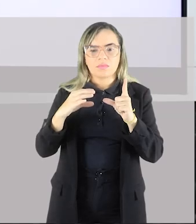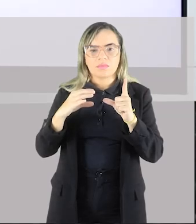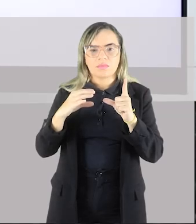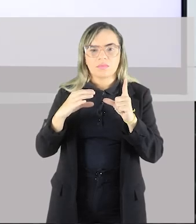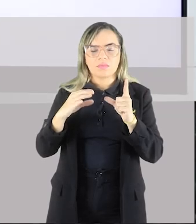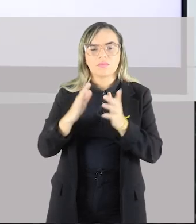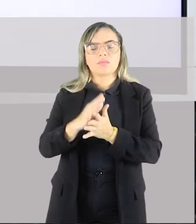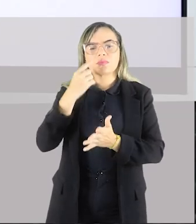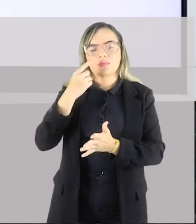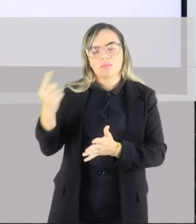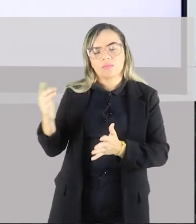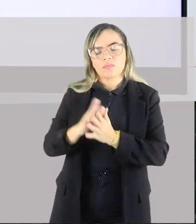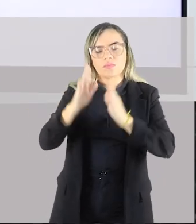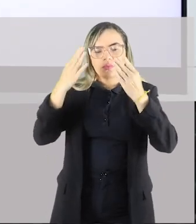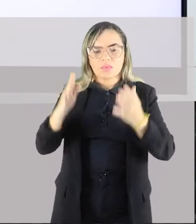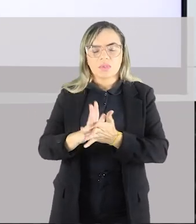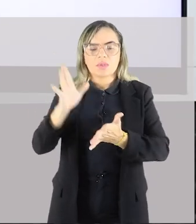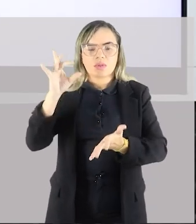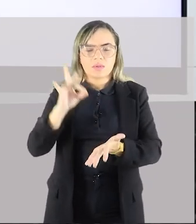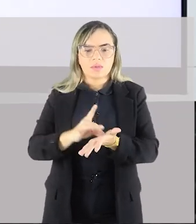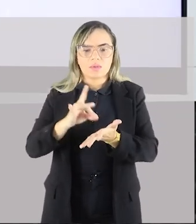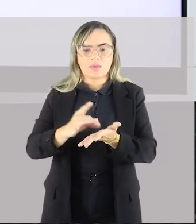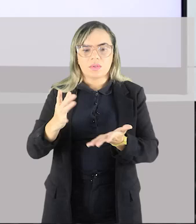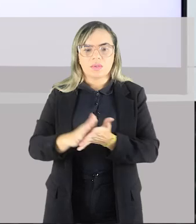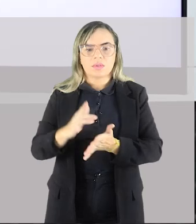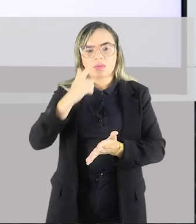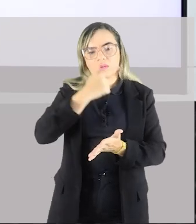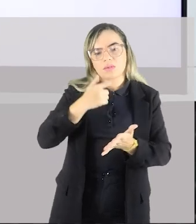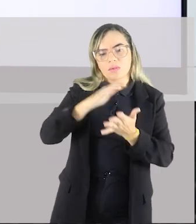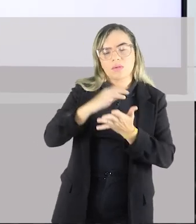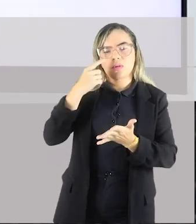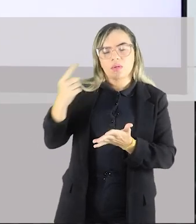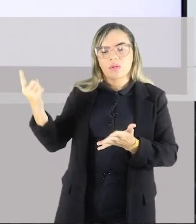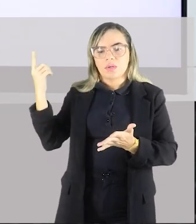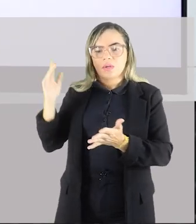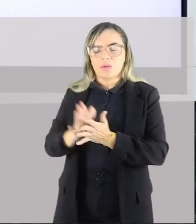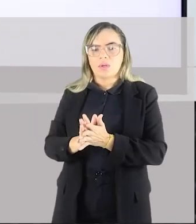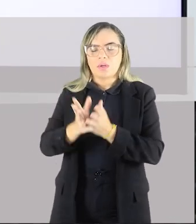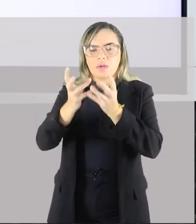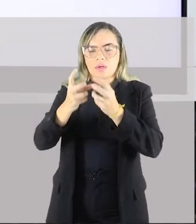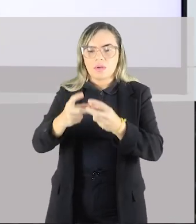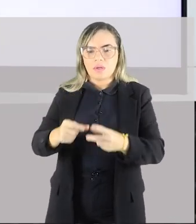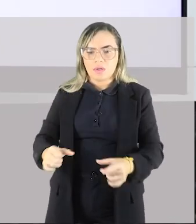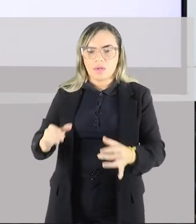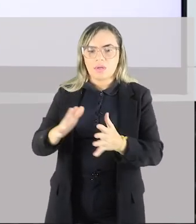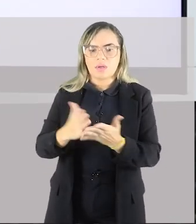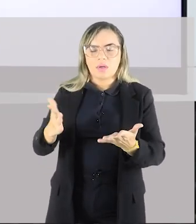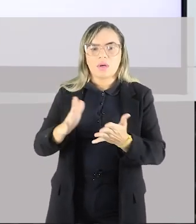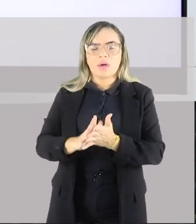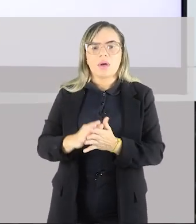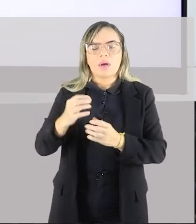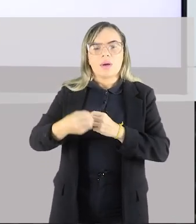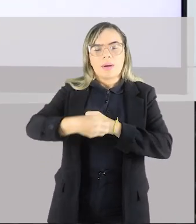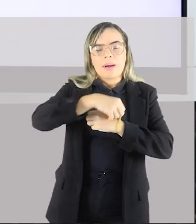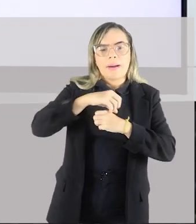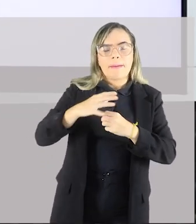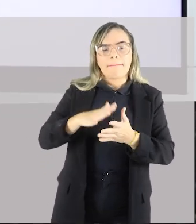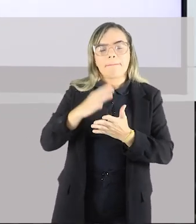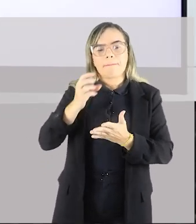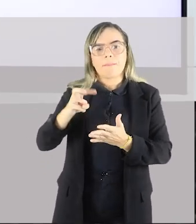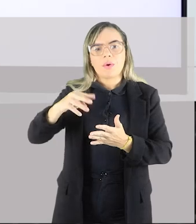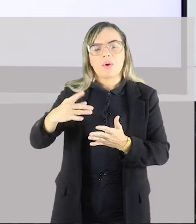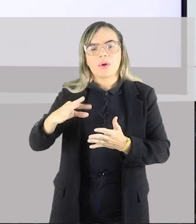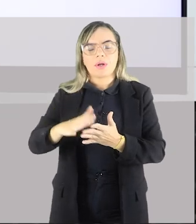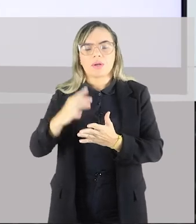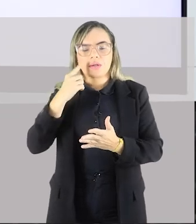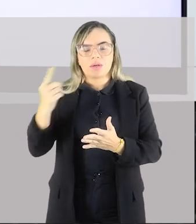a gente observa que de fato, né, a glicólise ela é a quebra da molécula de glicose, só que ela não ocorre na